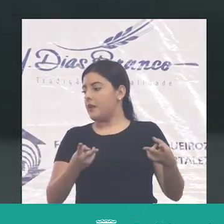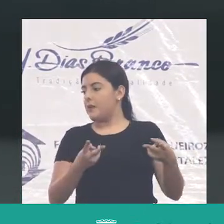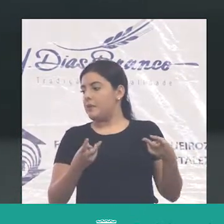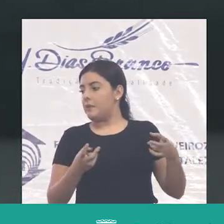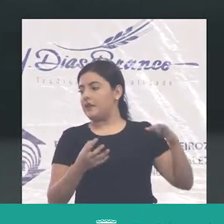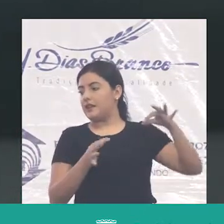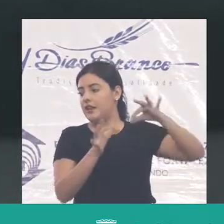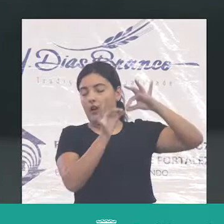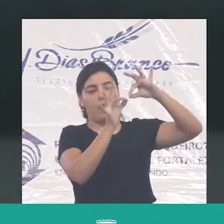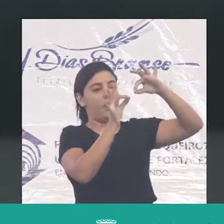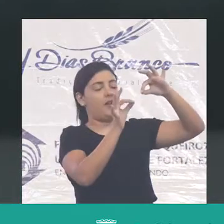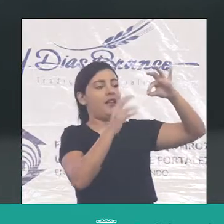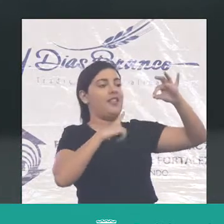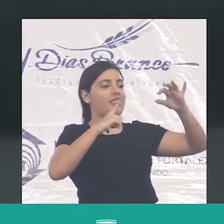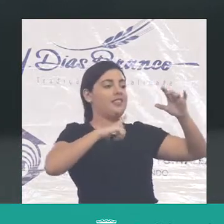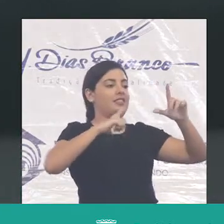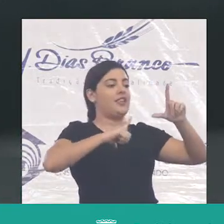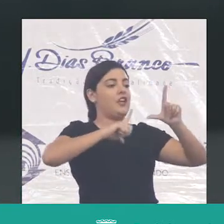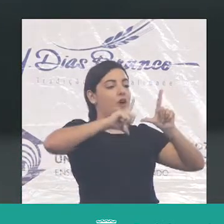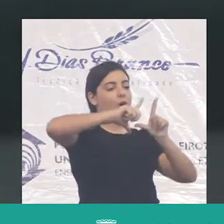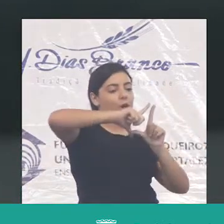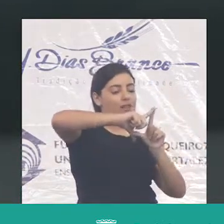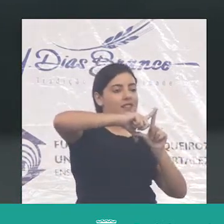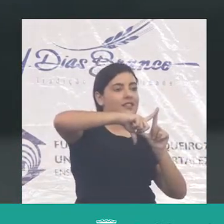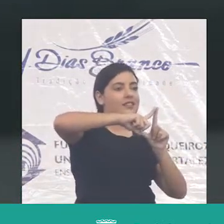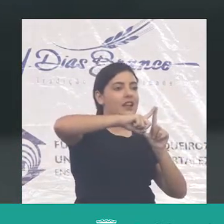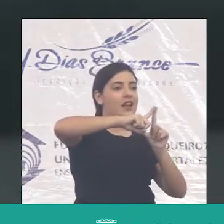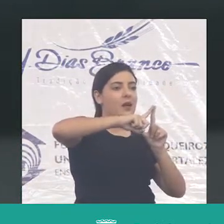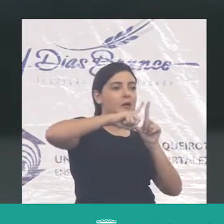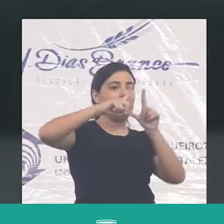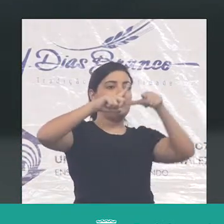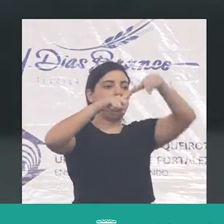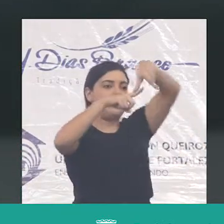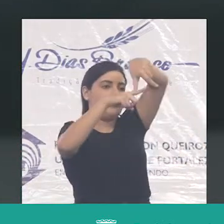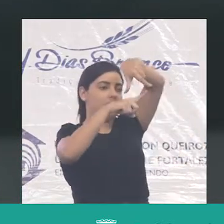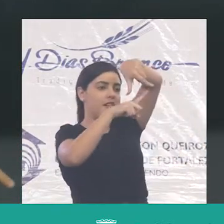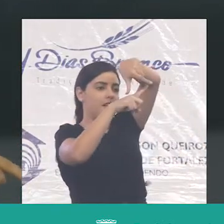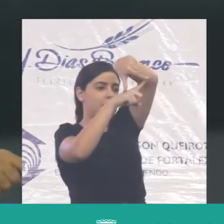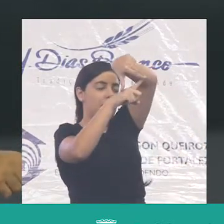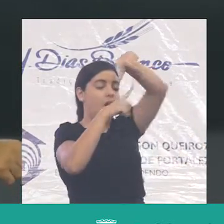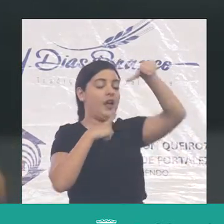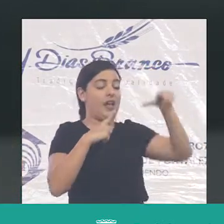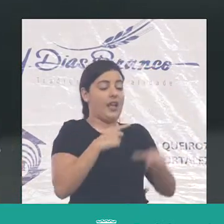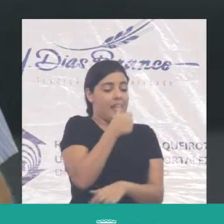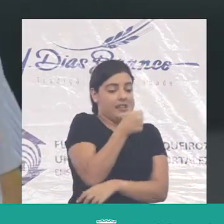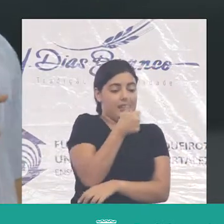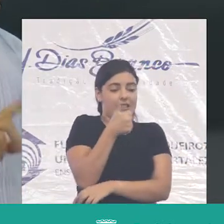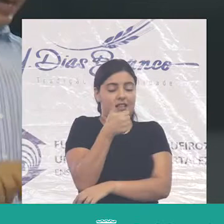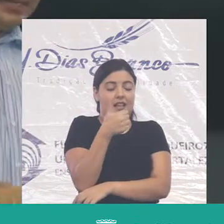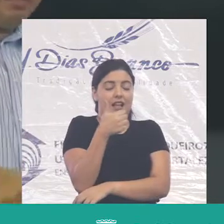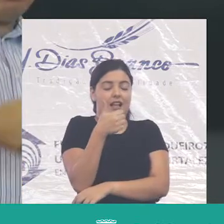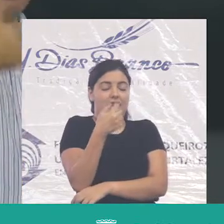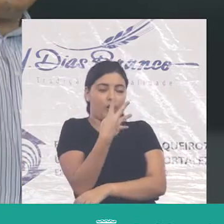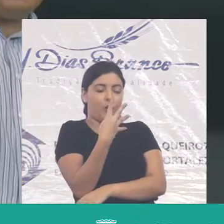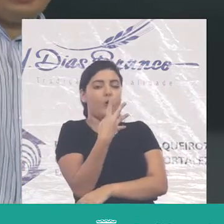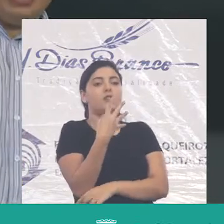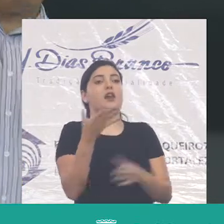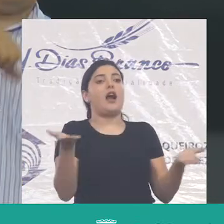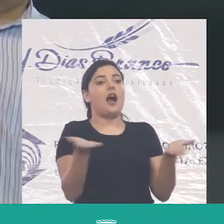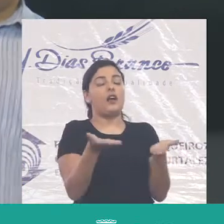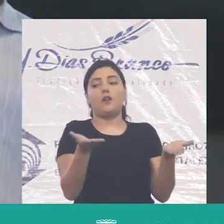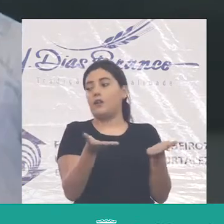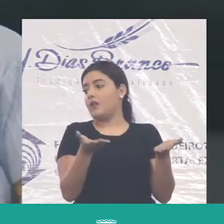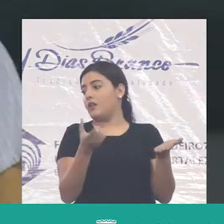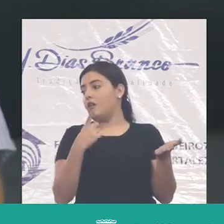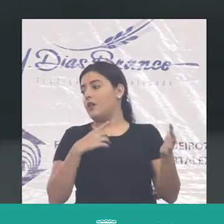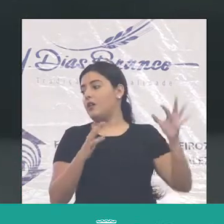triângulo retângulo que está aí na figura. Eu vou olhar que ele falou que a altura vale 114. E ele quer saber qual é esse lado